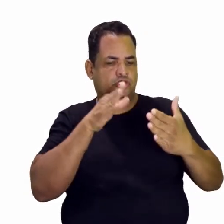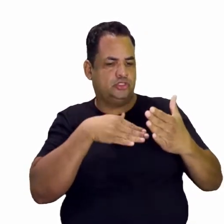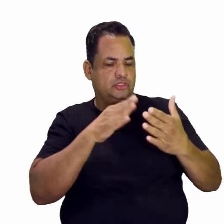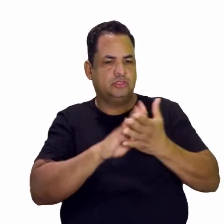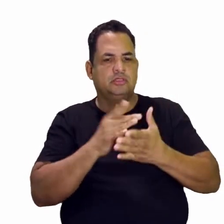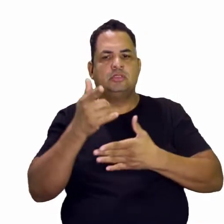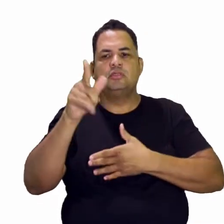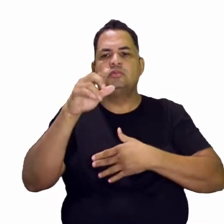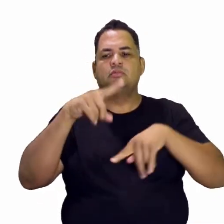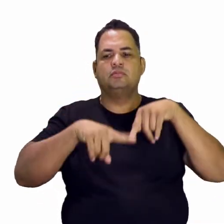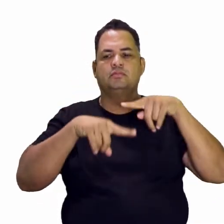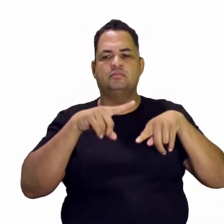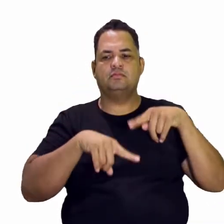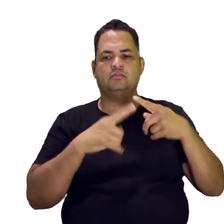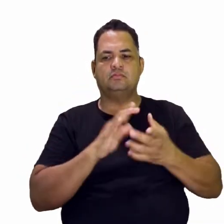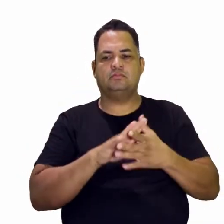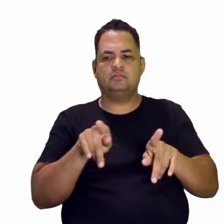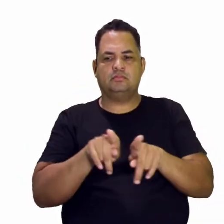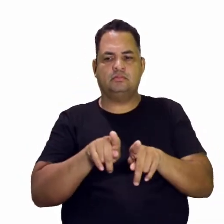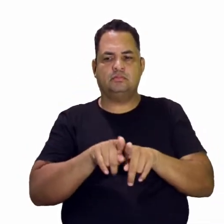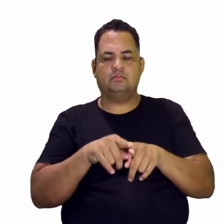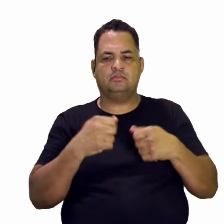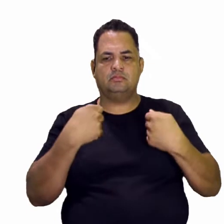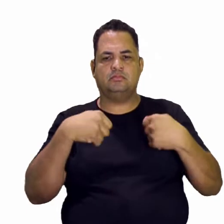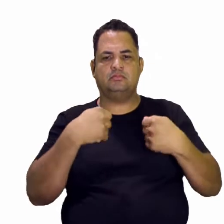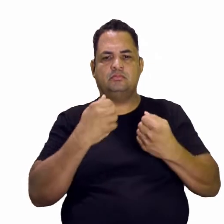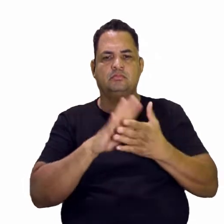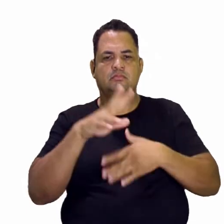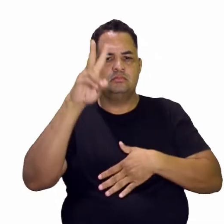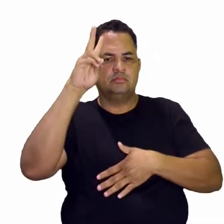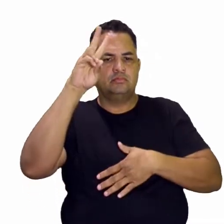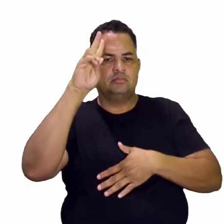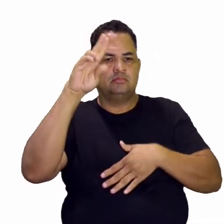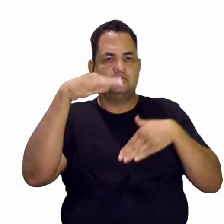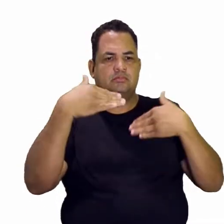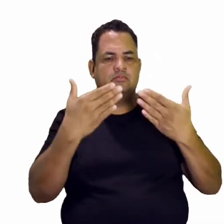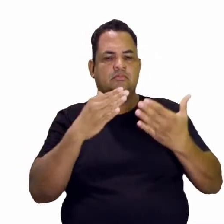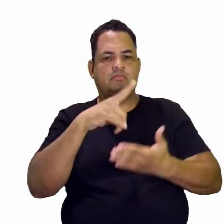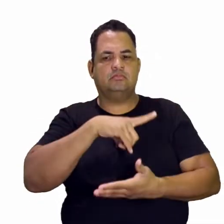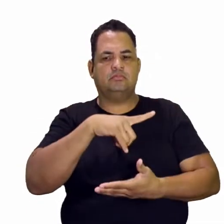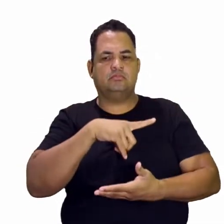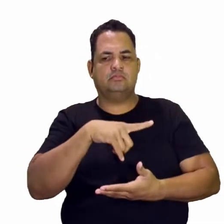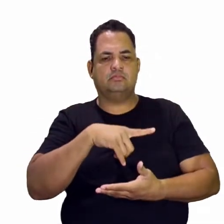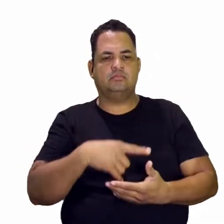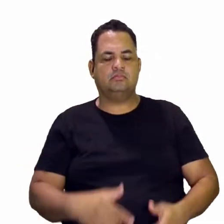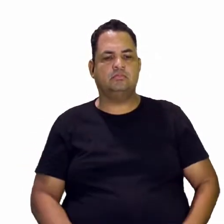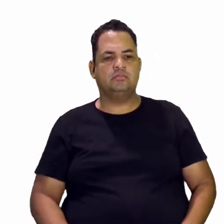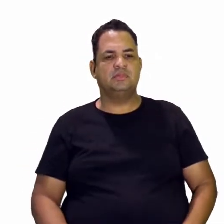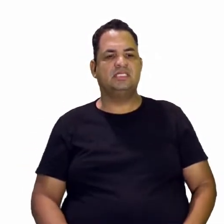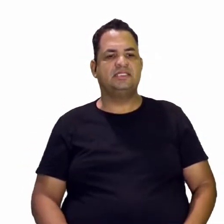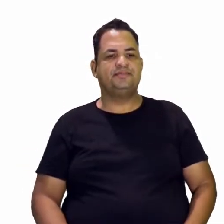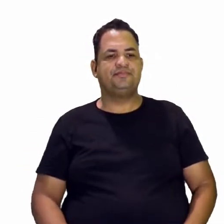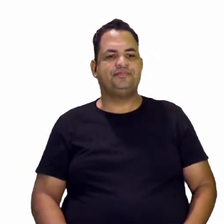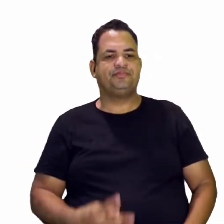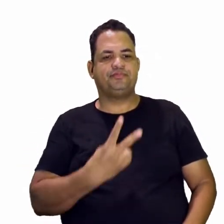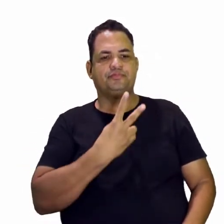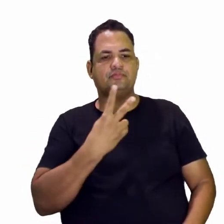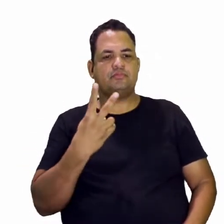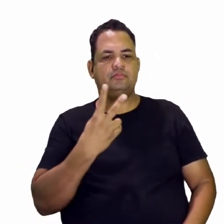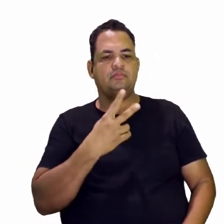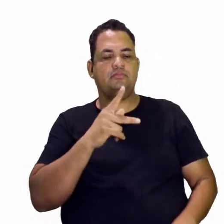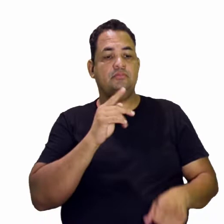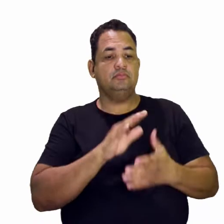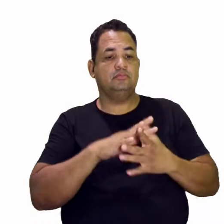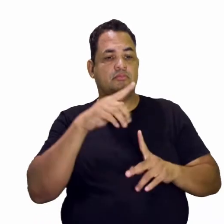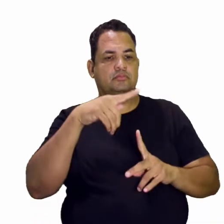vários outros materiais. E também a gente precisa ressaltar que existem aqui, ó, dois tipos de